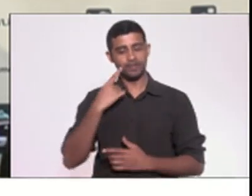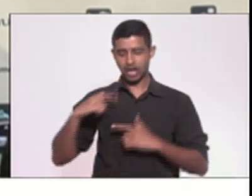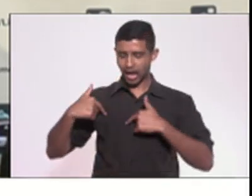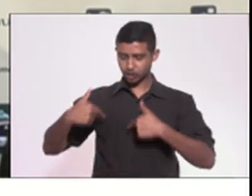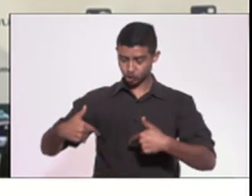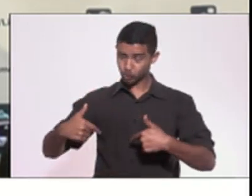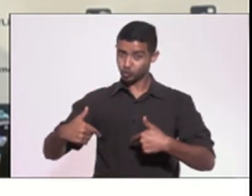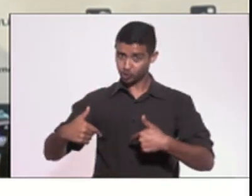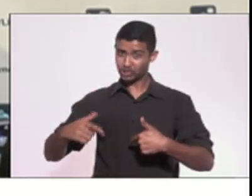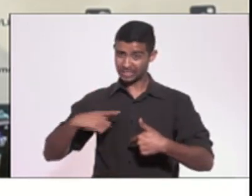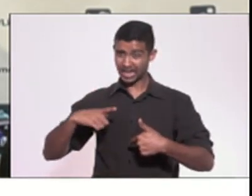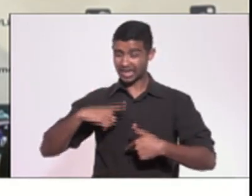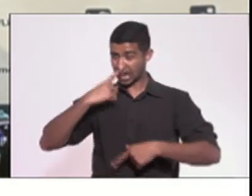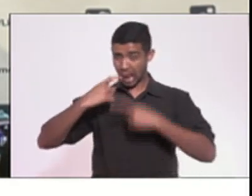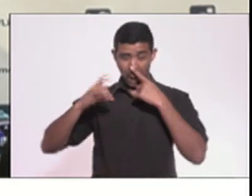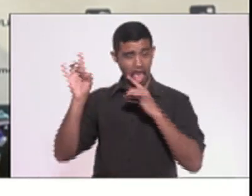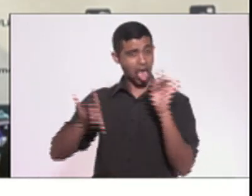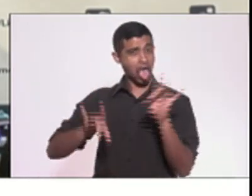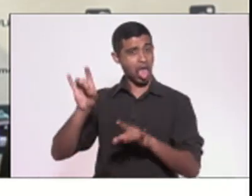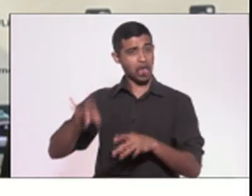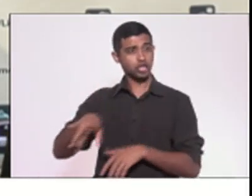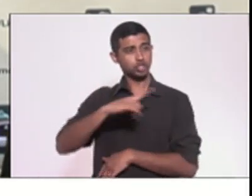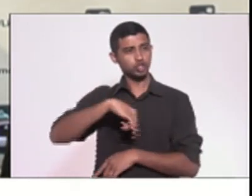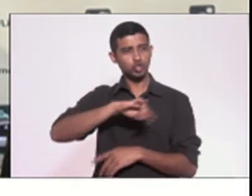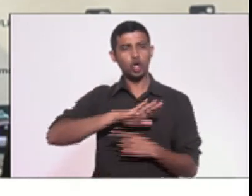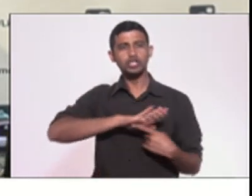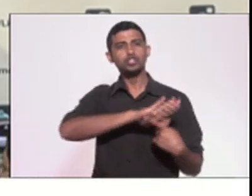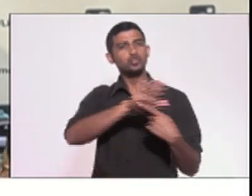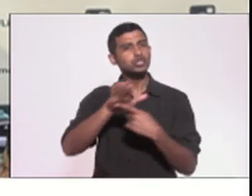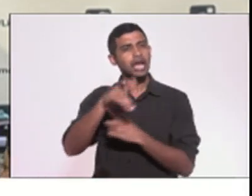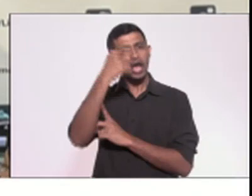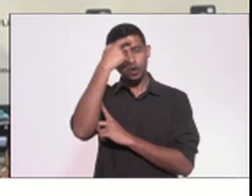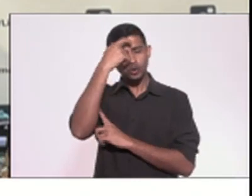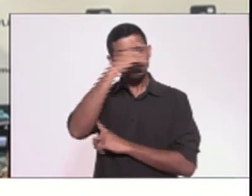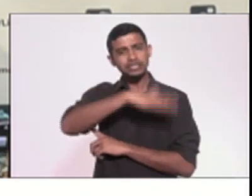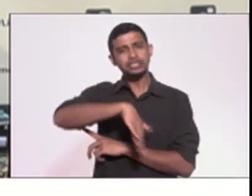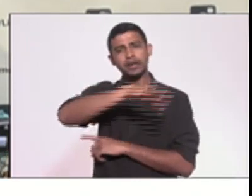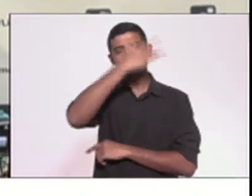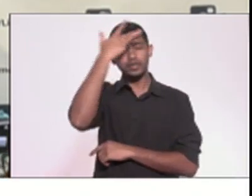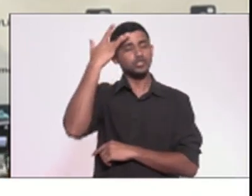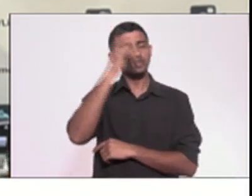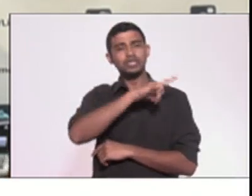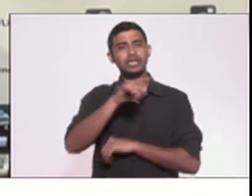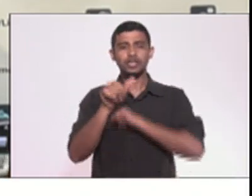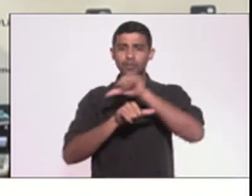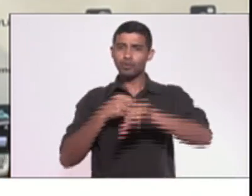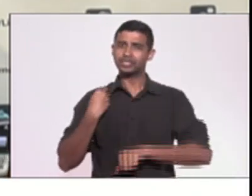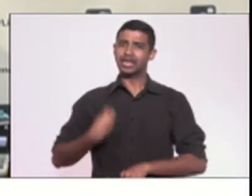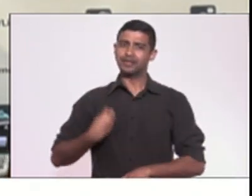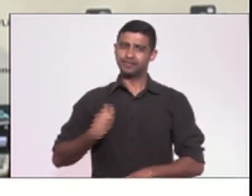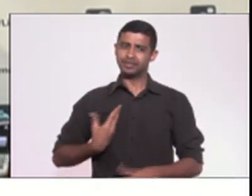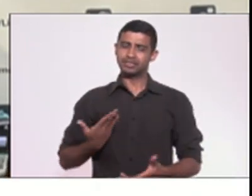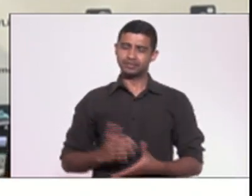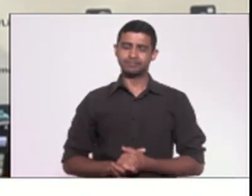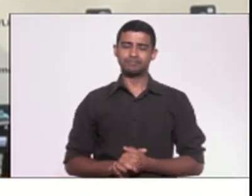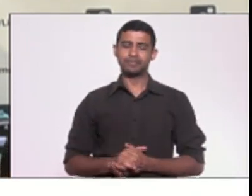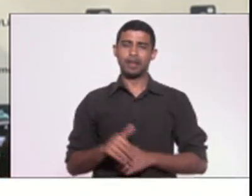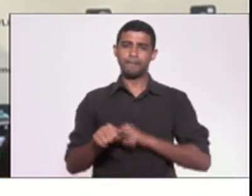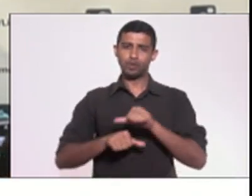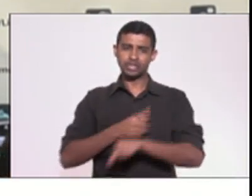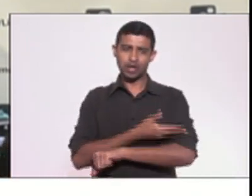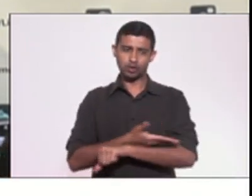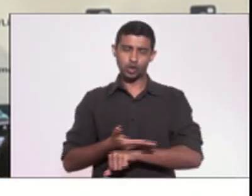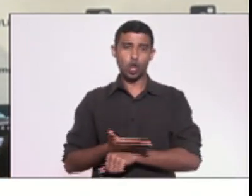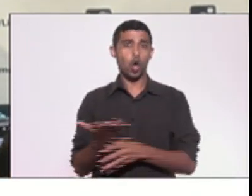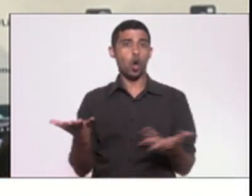lixo. E a gente tem levado um pouquinho dessa consciência às pessoas, dessa mudança de hábito. Na minha